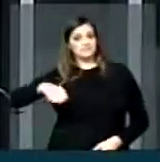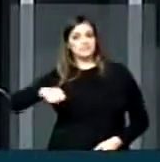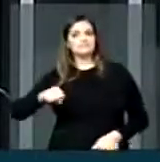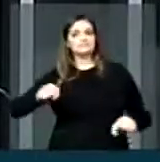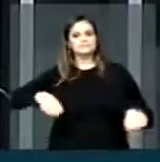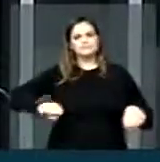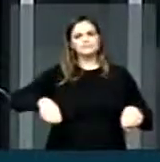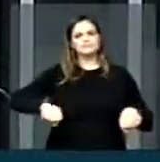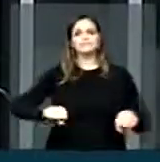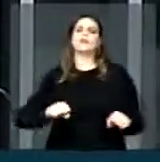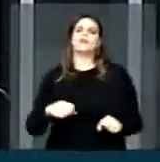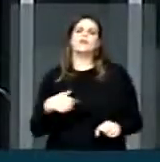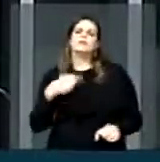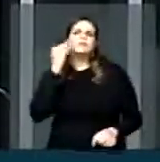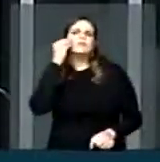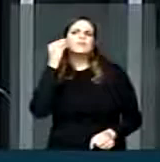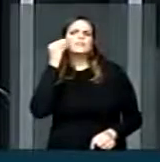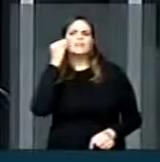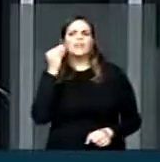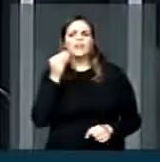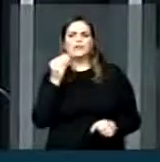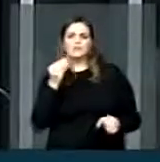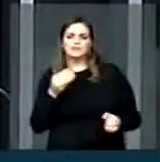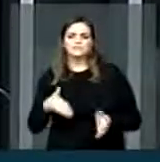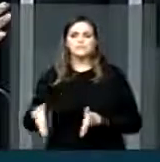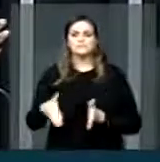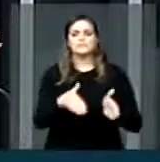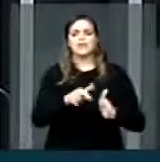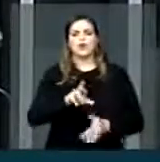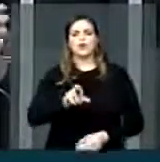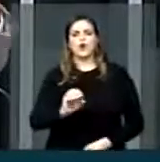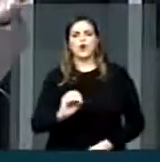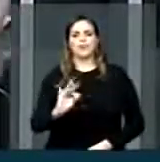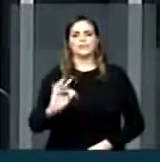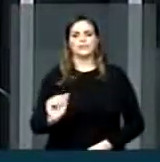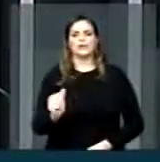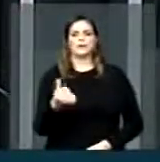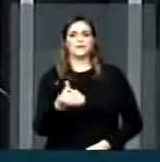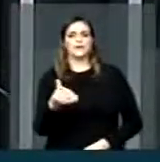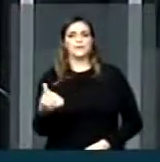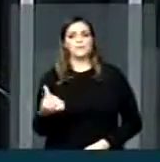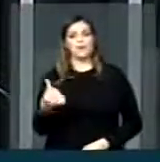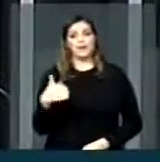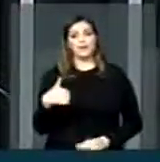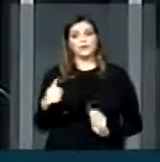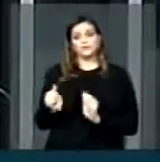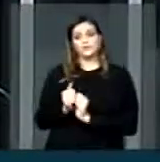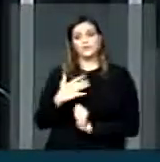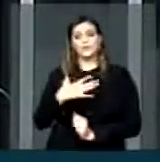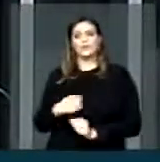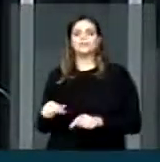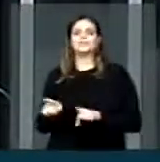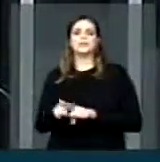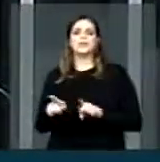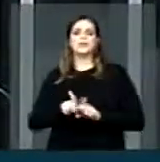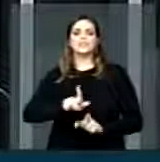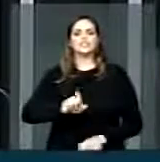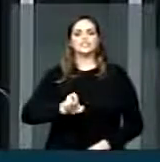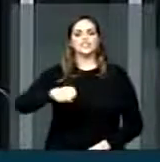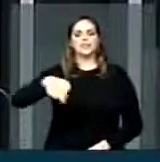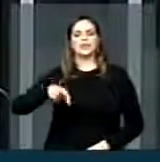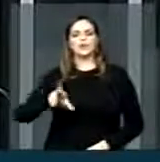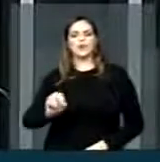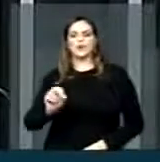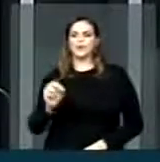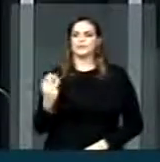tentei durante tanto tempo fazer a Rota 66. Consegui agora, eu e meu filho, o Gênesis, que também é motociclista, e eu devo